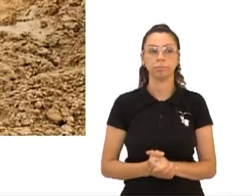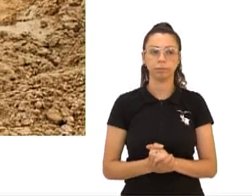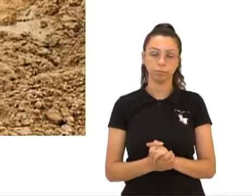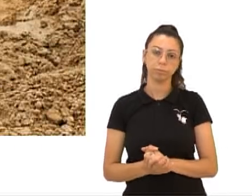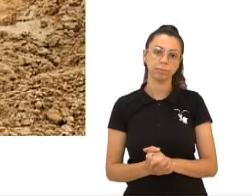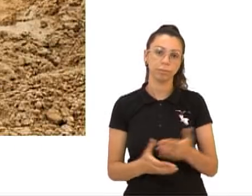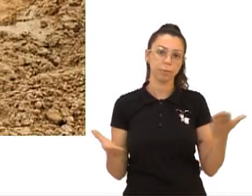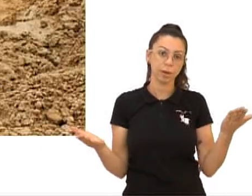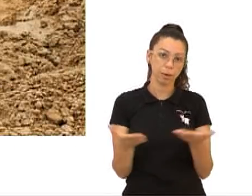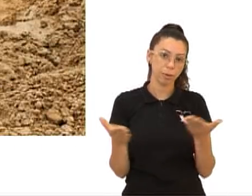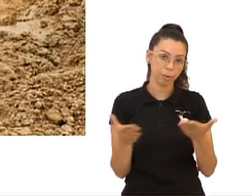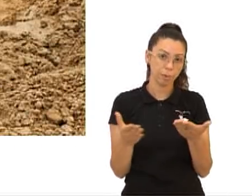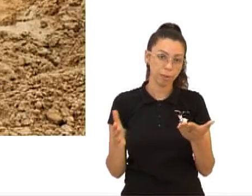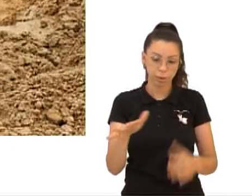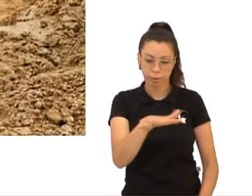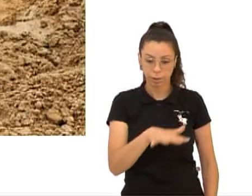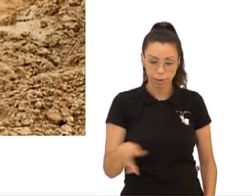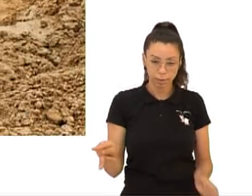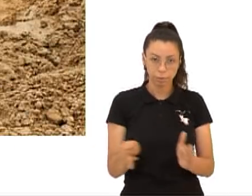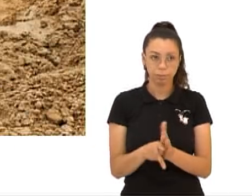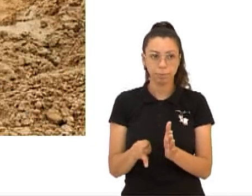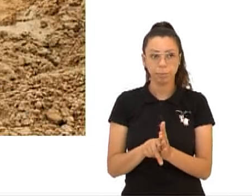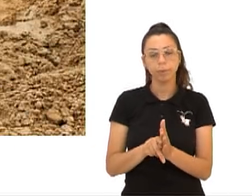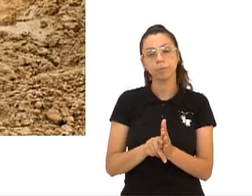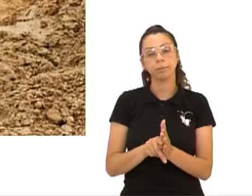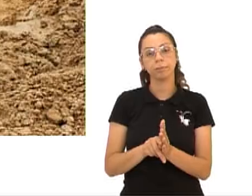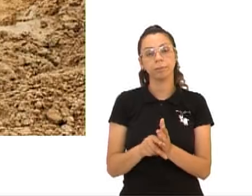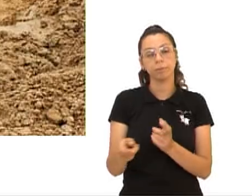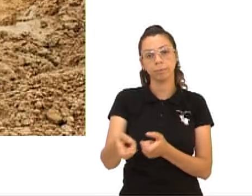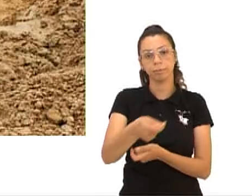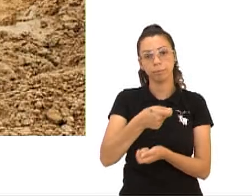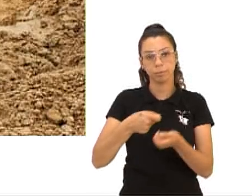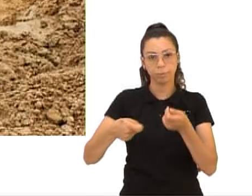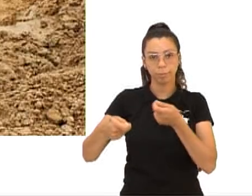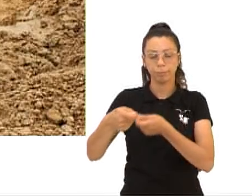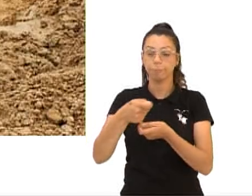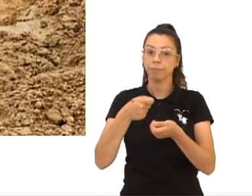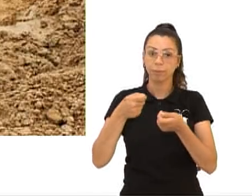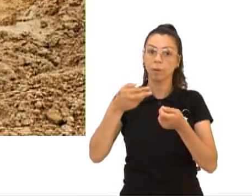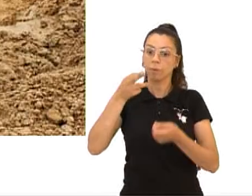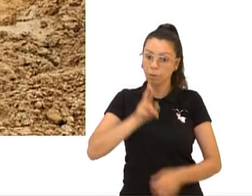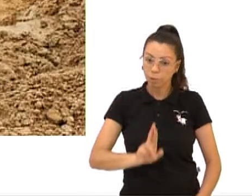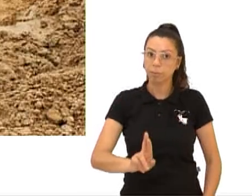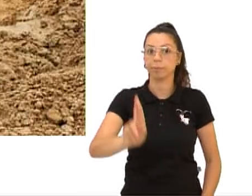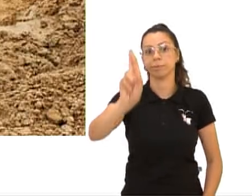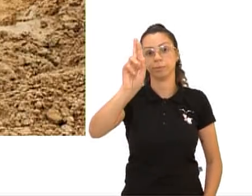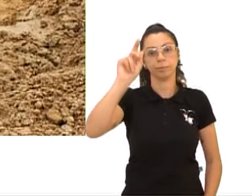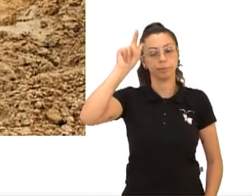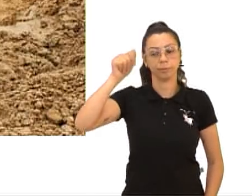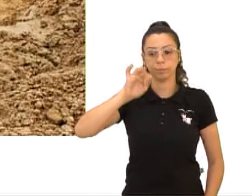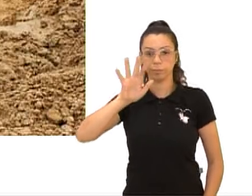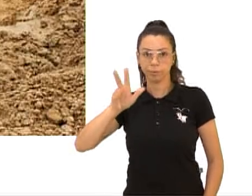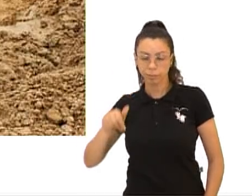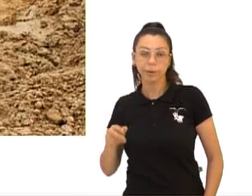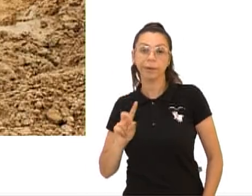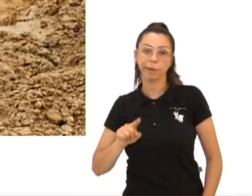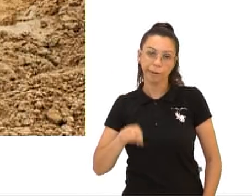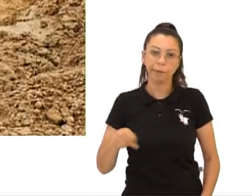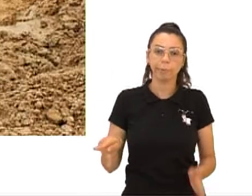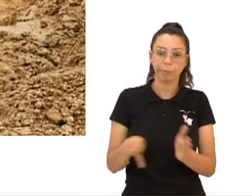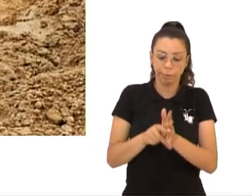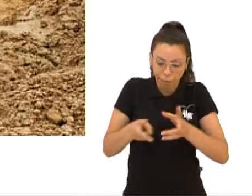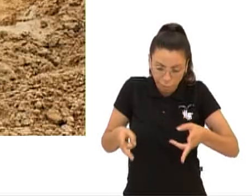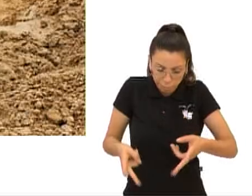sim chegamos ao setor da economia, que é o que tem maior representatividade para a África, que é o setor de